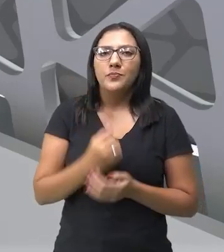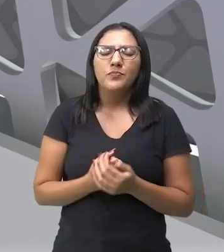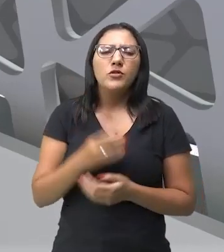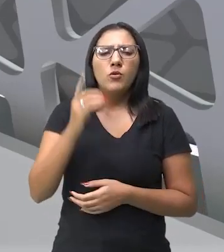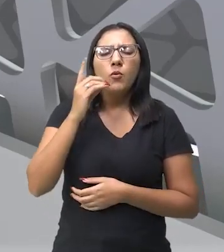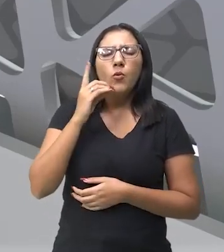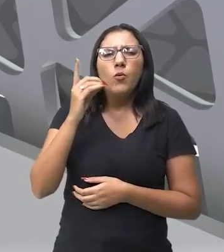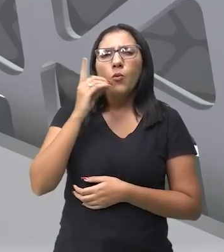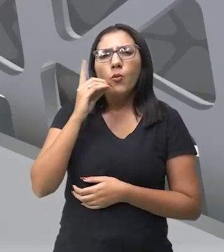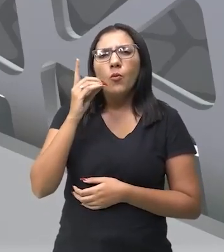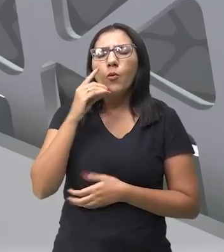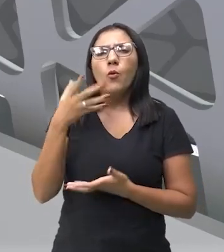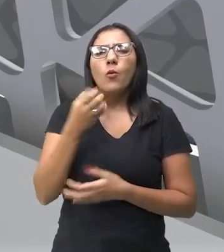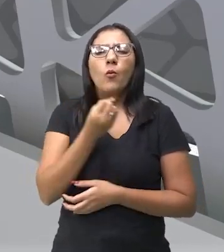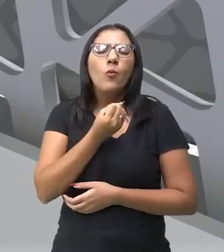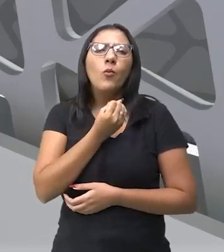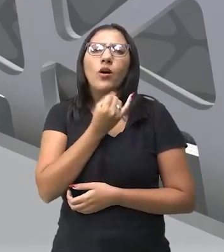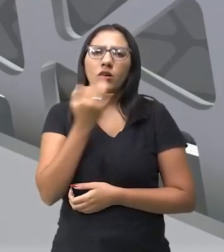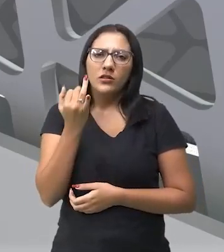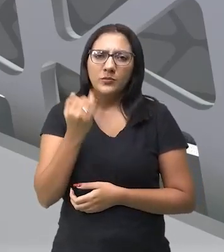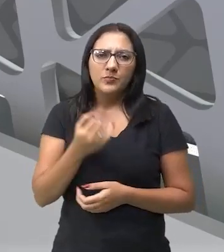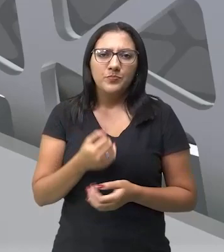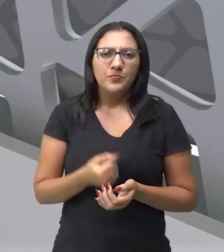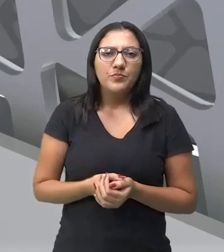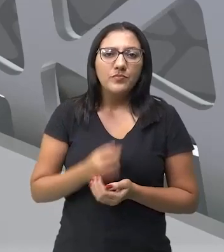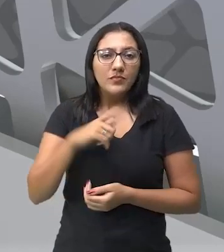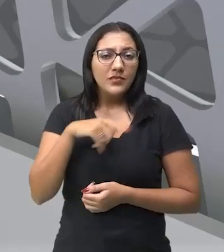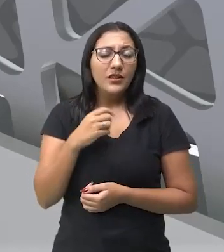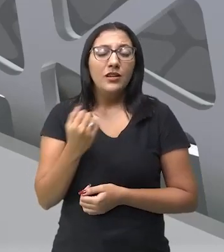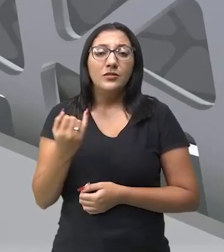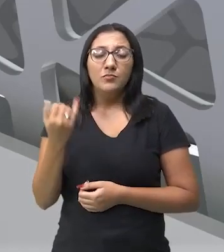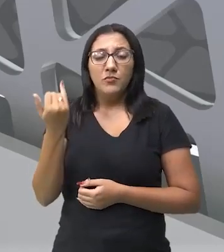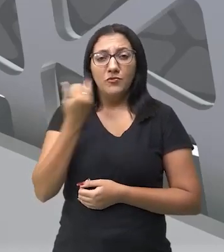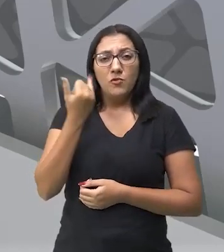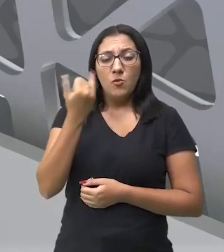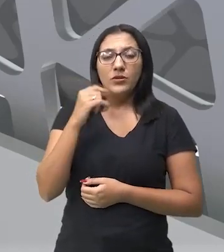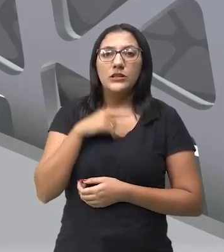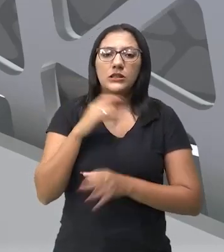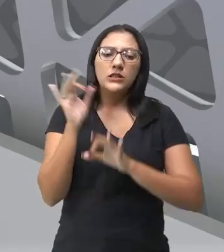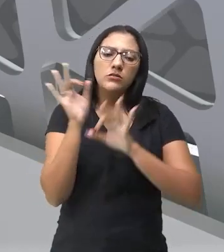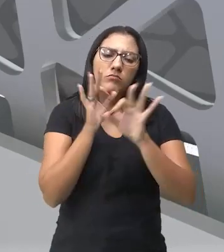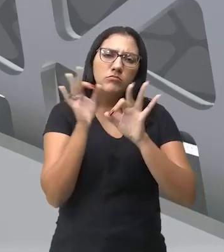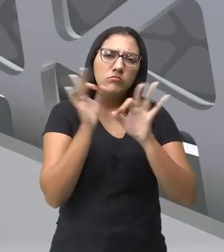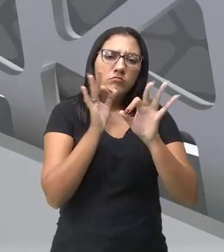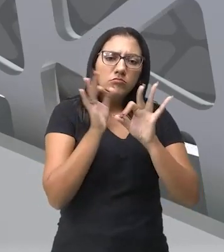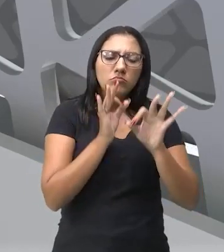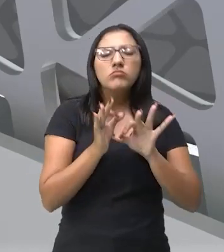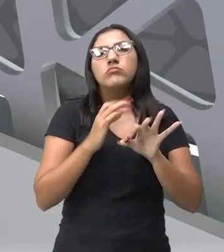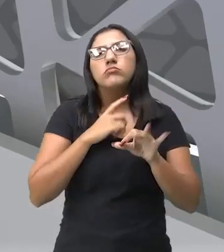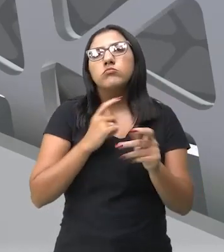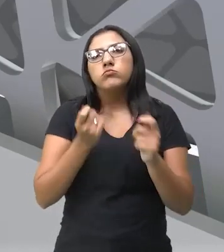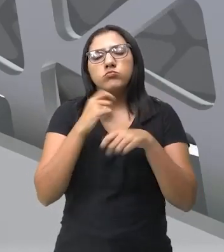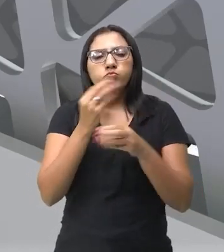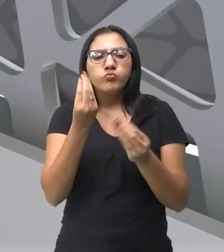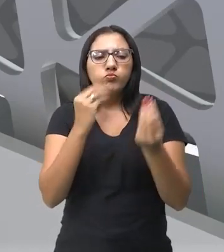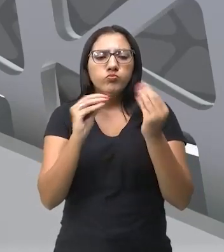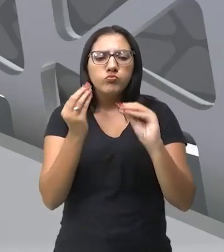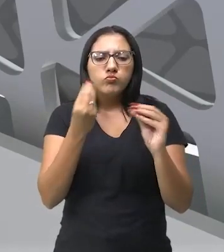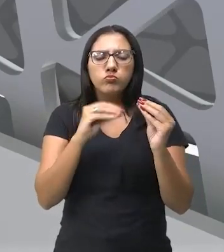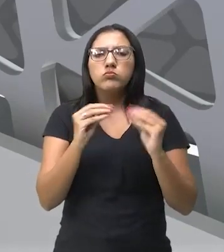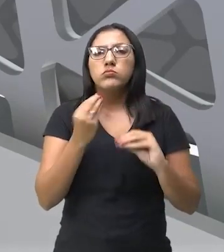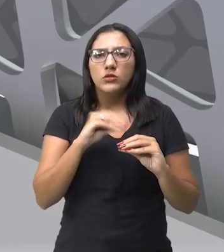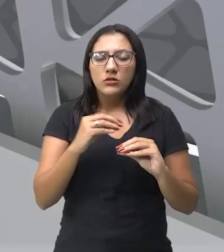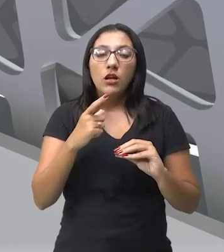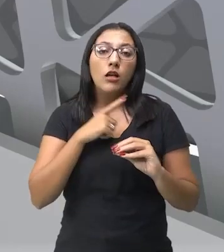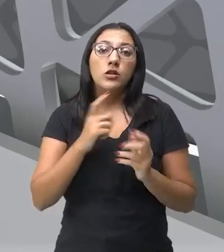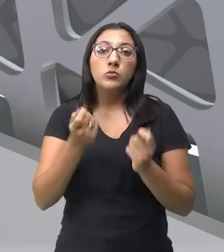dia, quantas doses foram aplicadas. E aí, essa informação foi organizada de uma maneira em que nós possamos, para além de saber